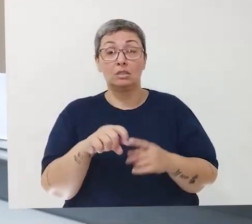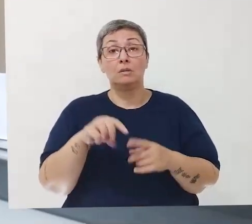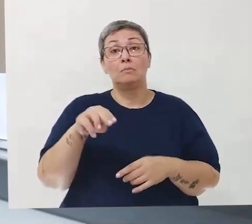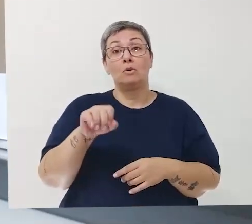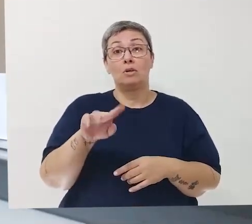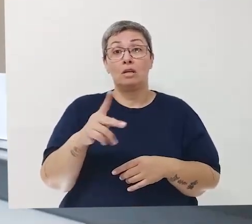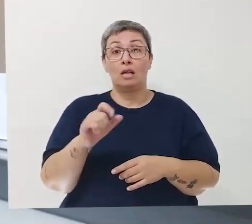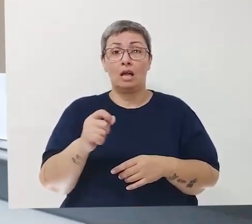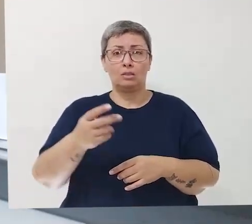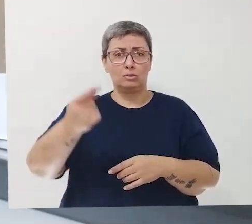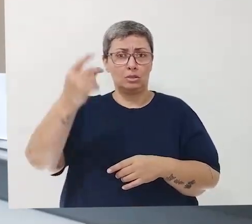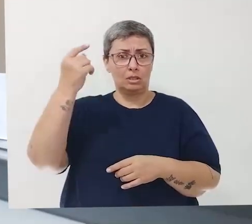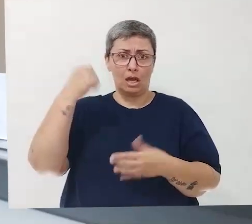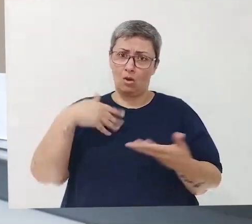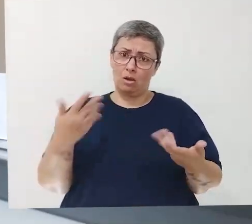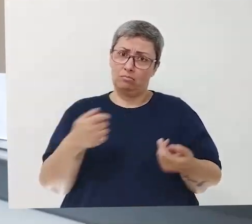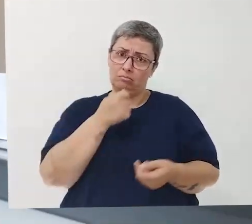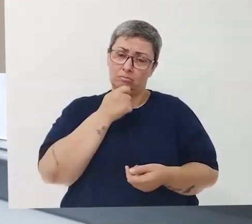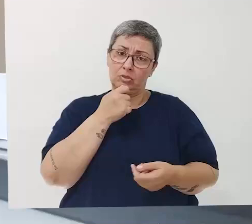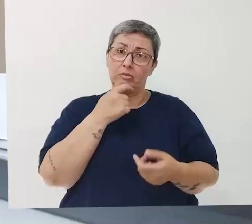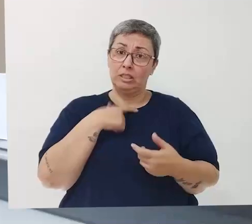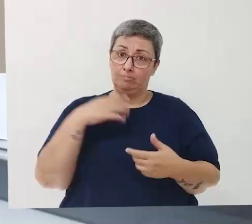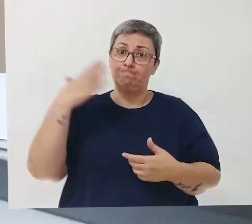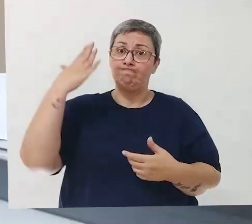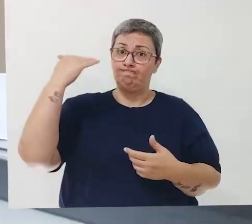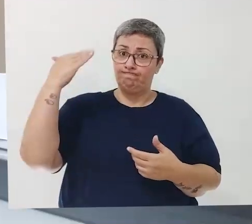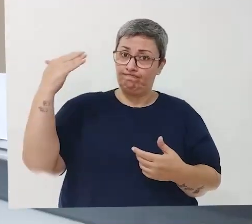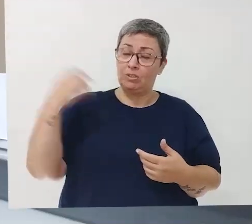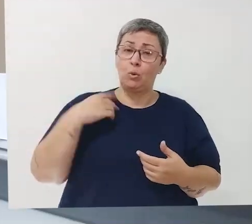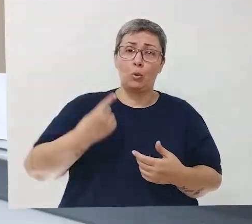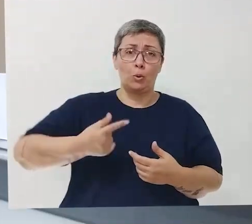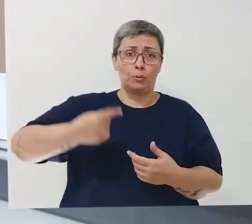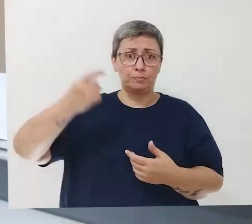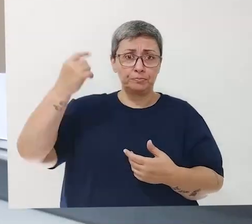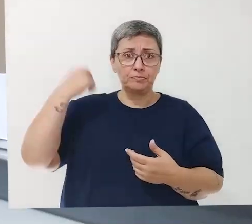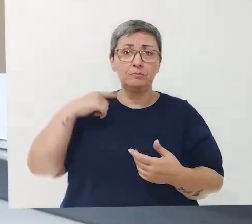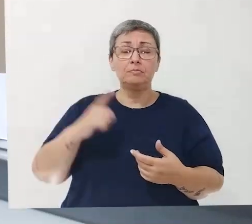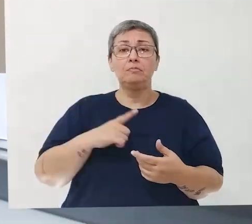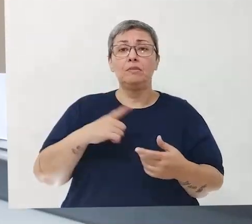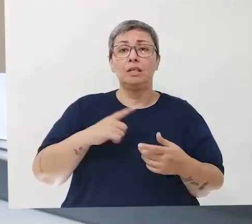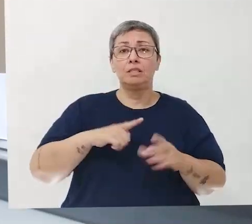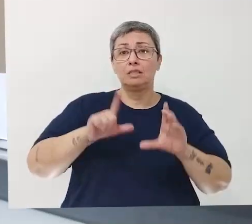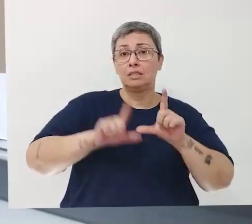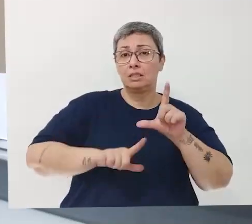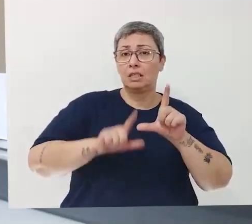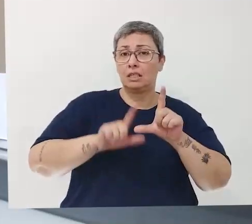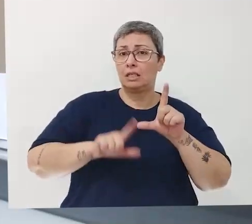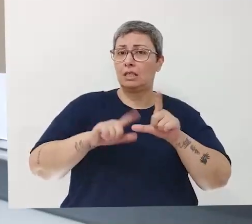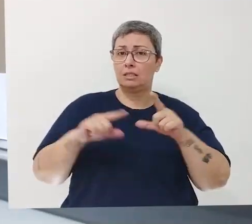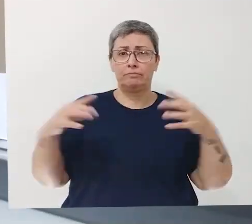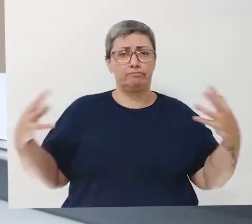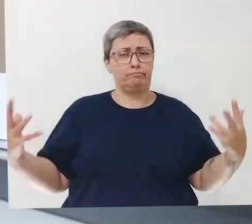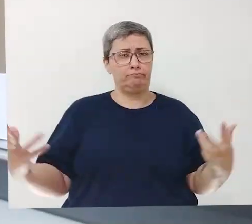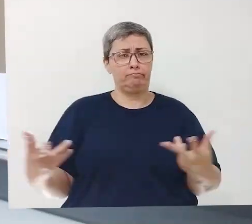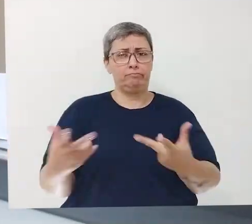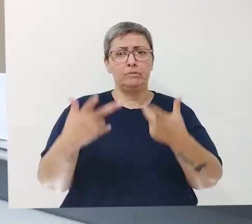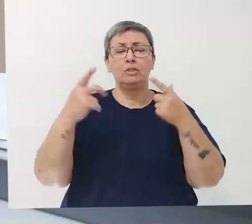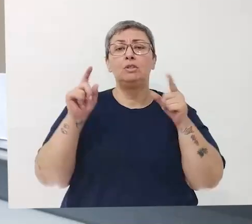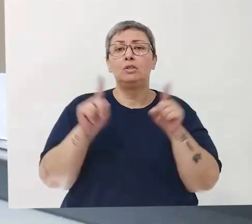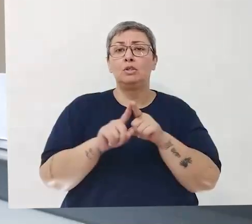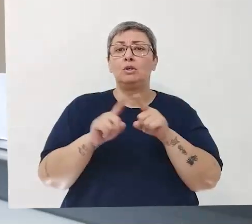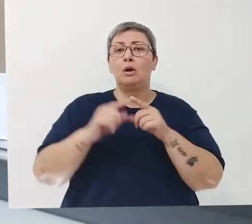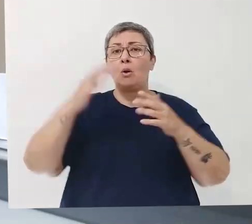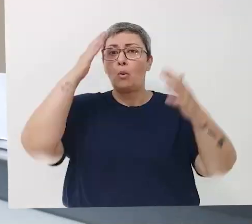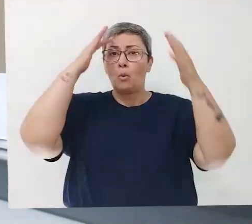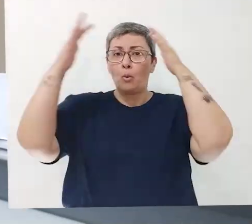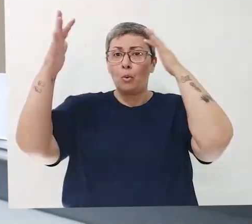mas antigamente fez muito sucesso. Essa música é muito antiga e ela tem uma letra fantástica para a gente